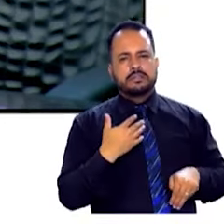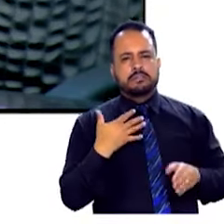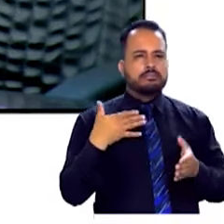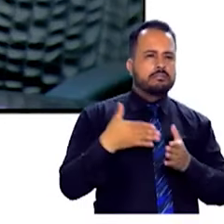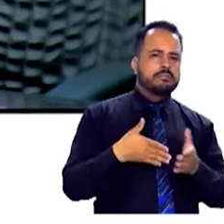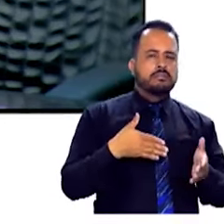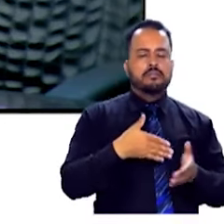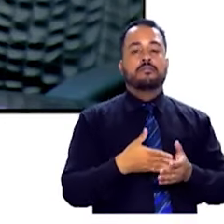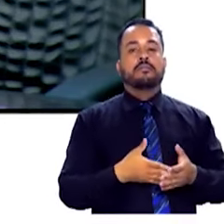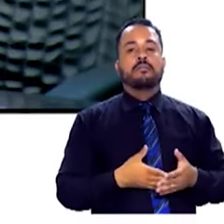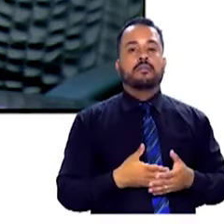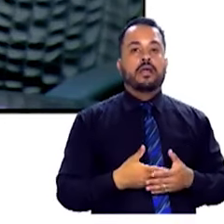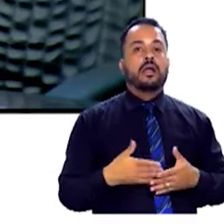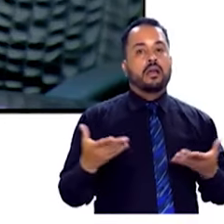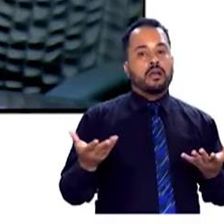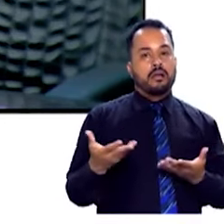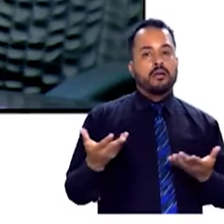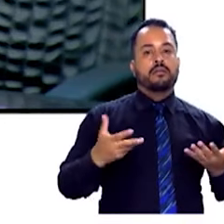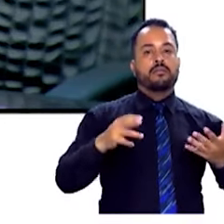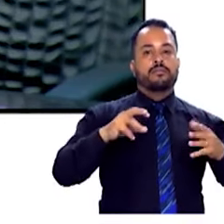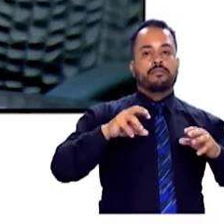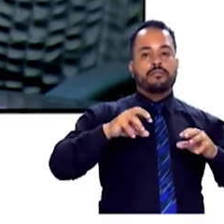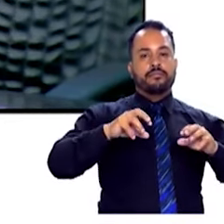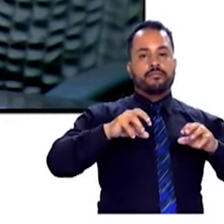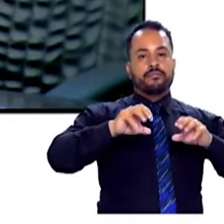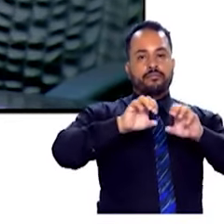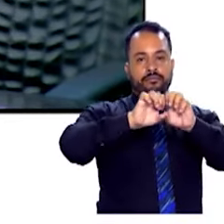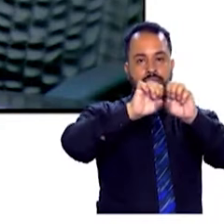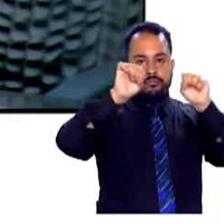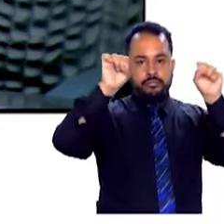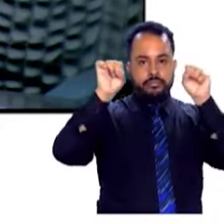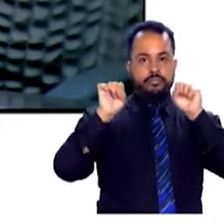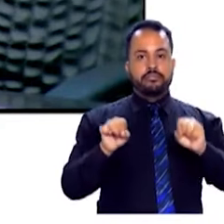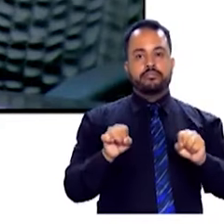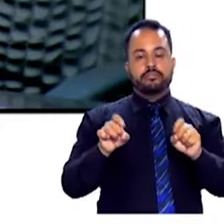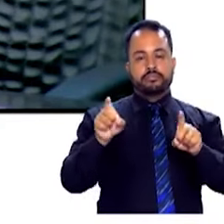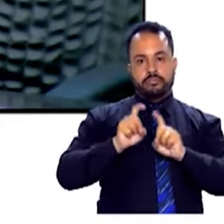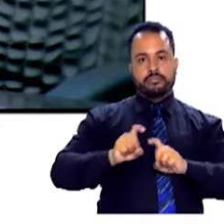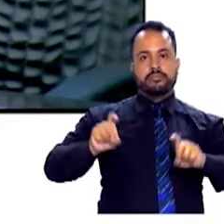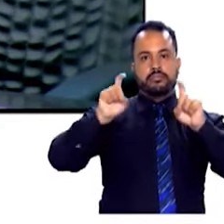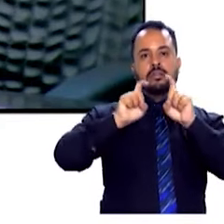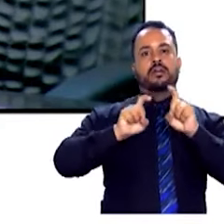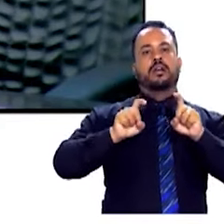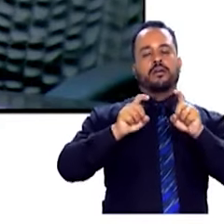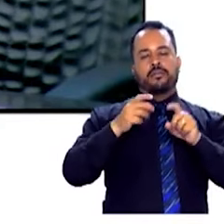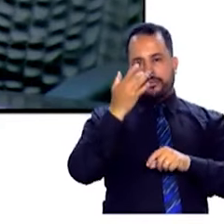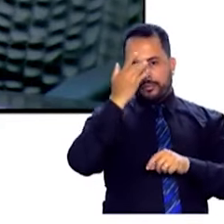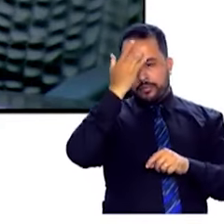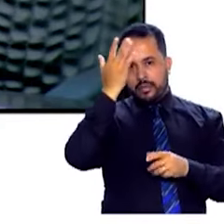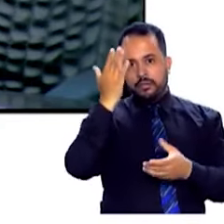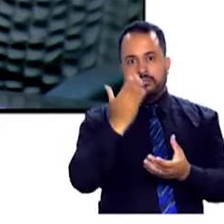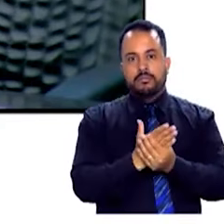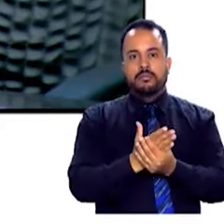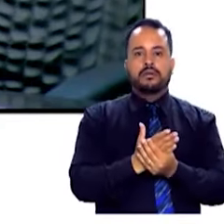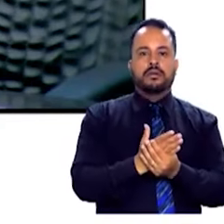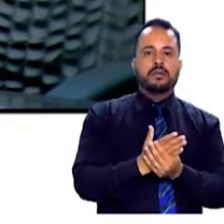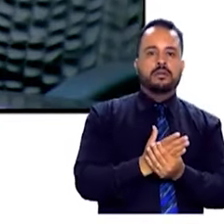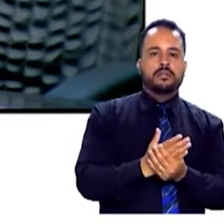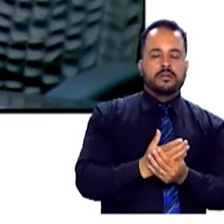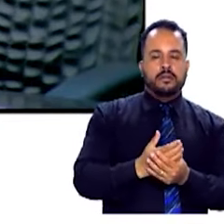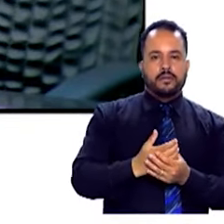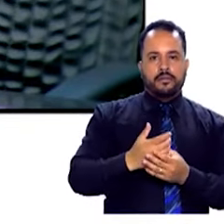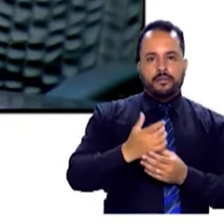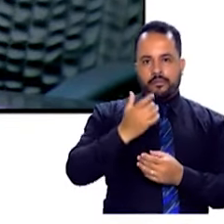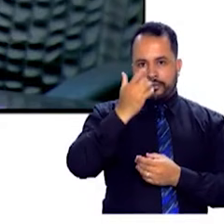virtuais você consegue fazer isso Eh você conseguiu de fato destravar a a agenda do supremo e aumentar a produção